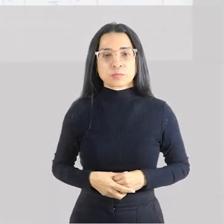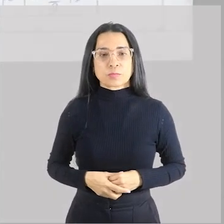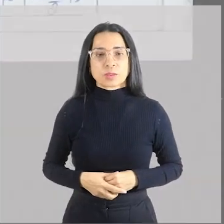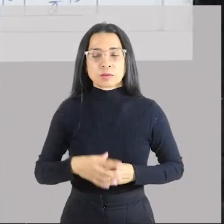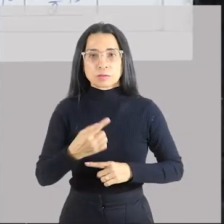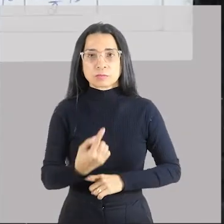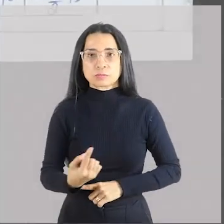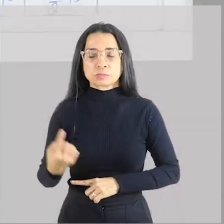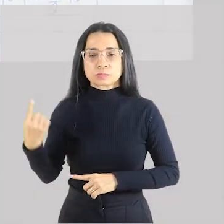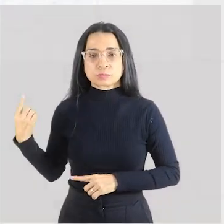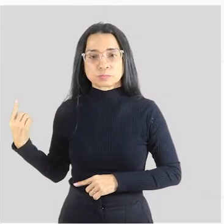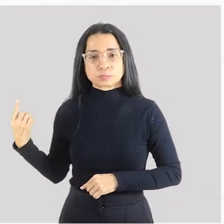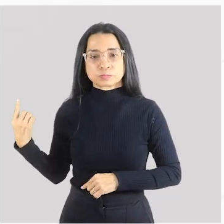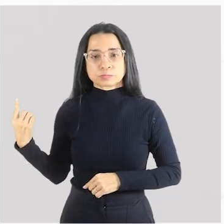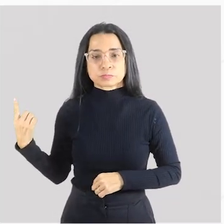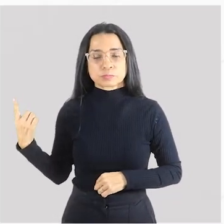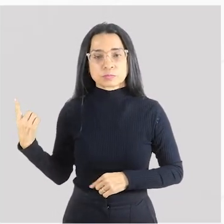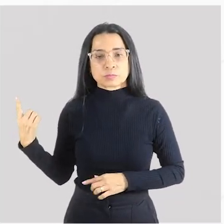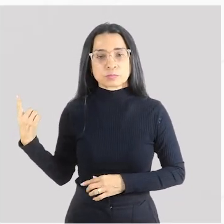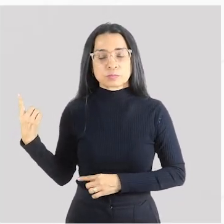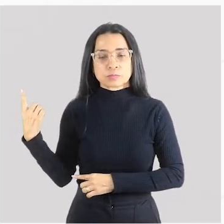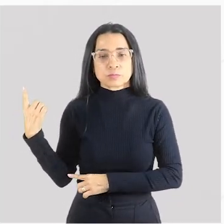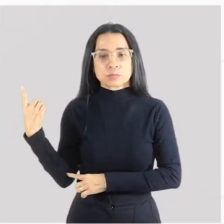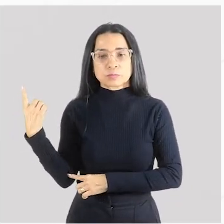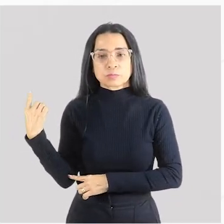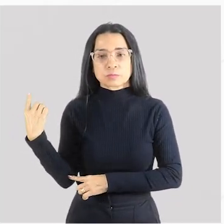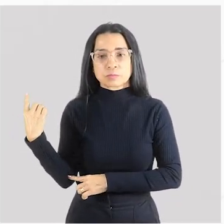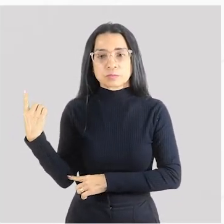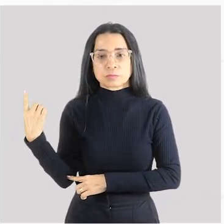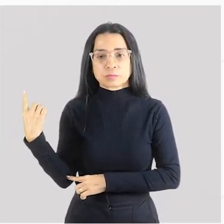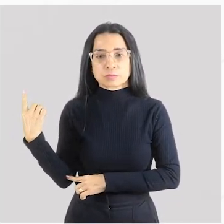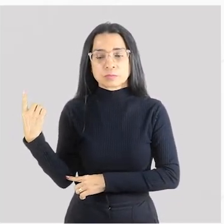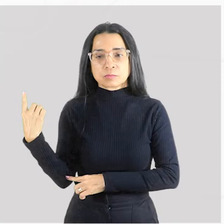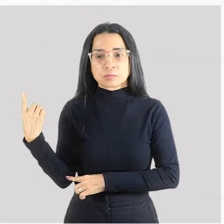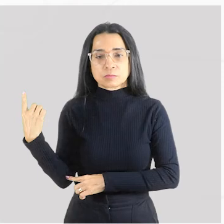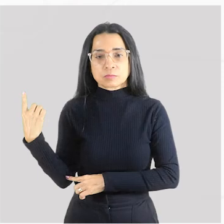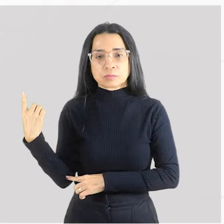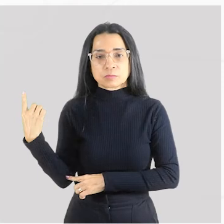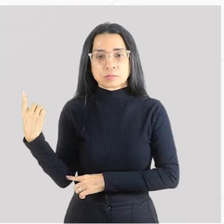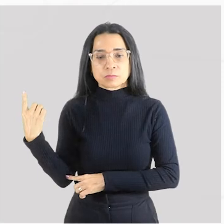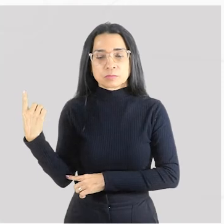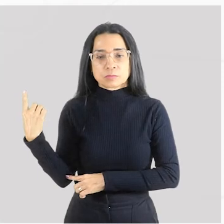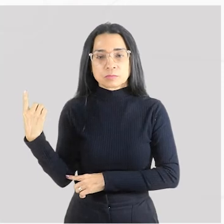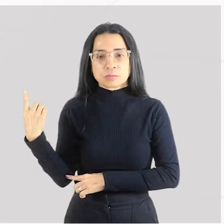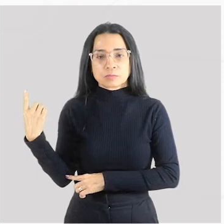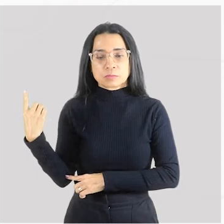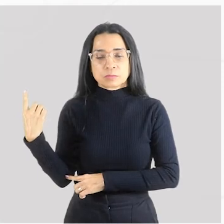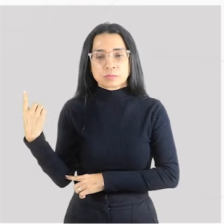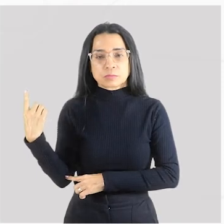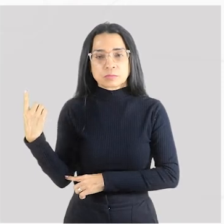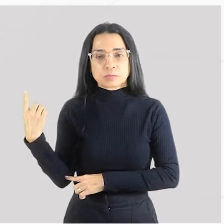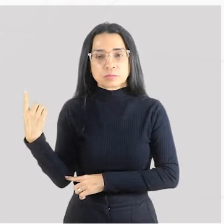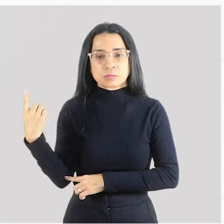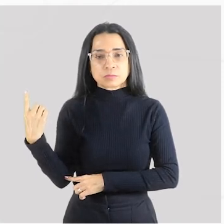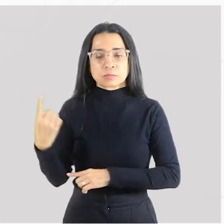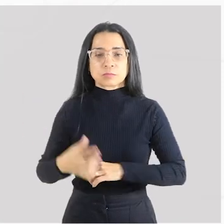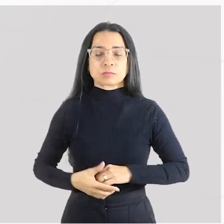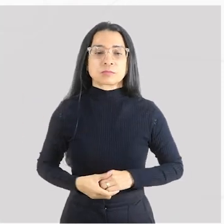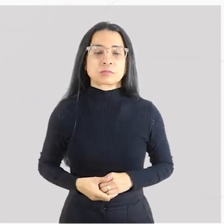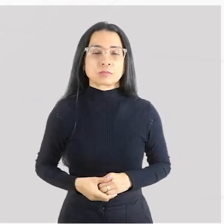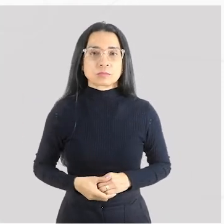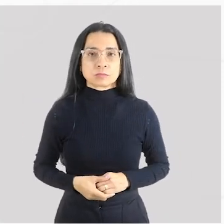questão. O perímetro de um hexágono regular, cujo apótema mede 5 raiz de